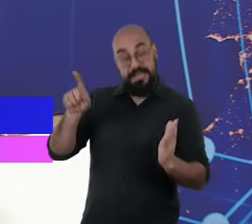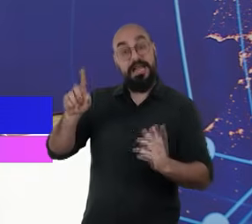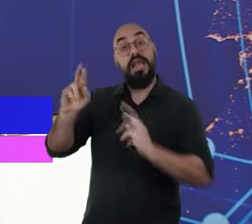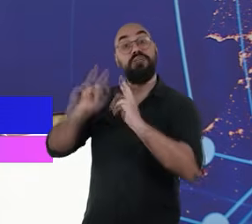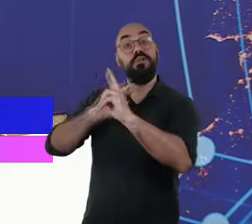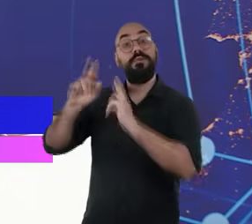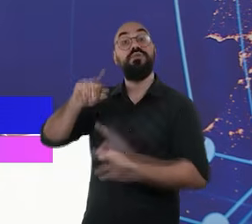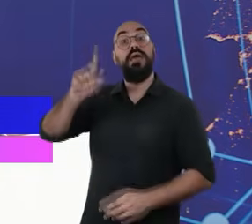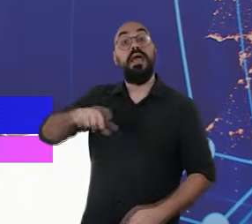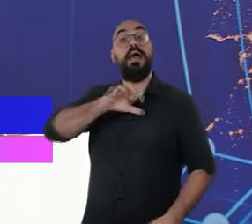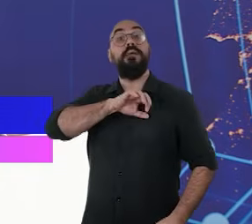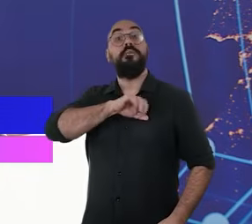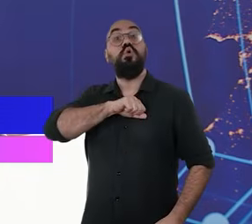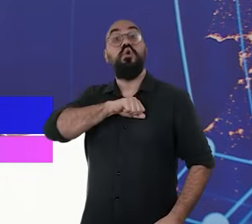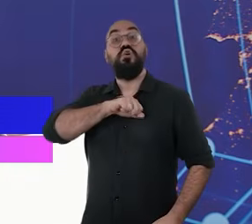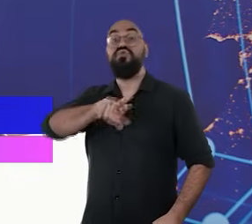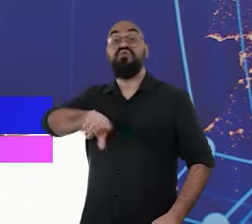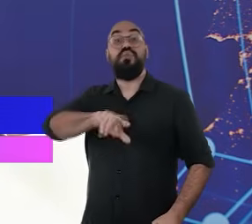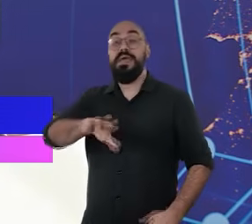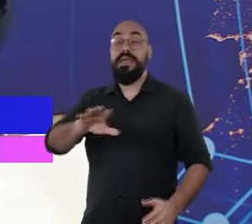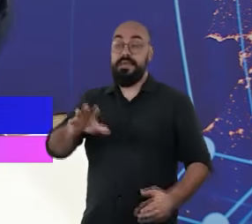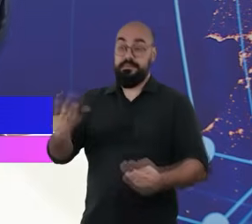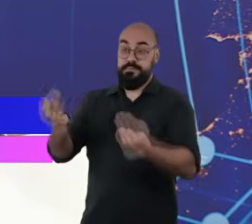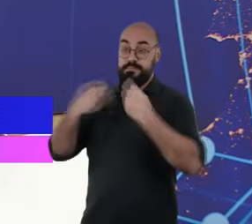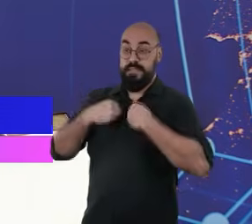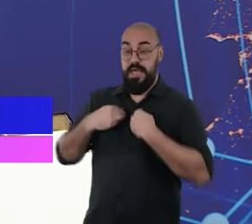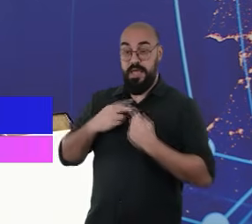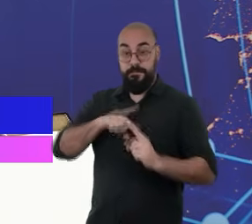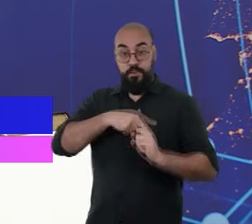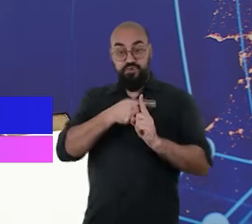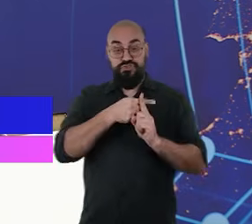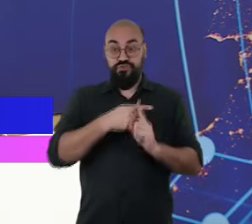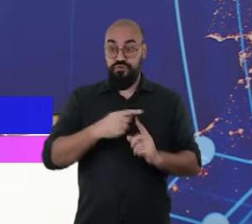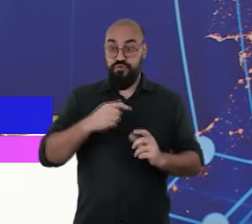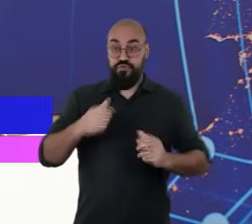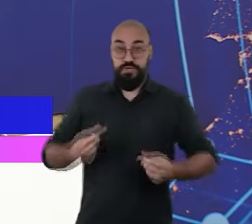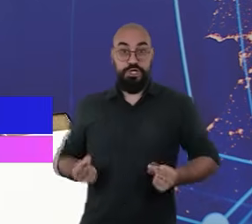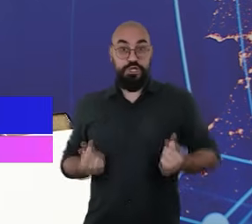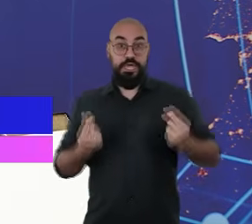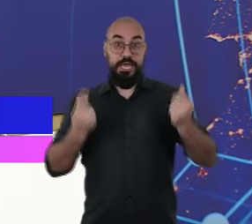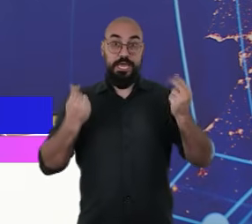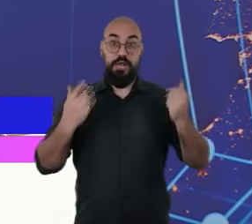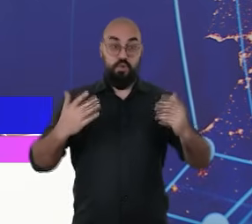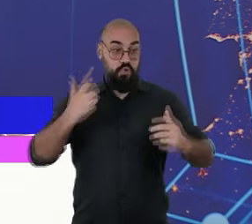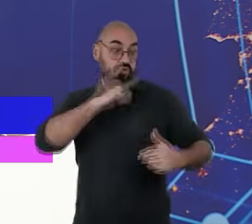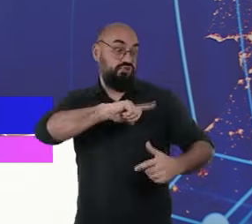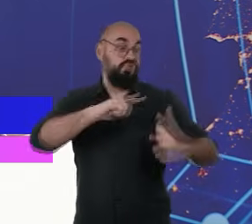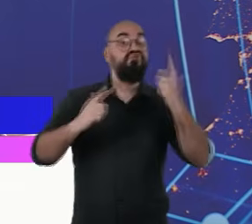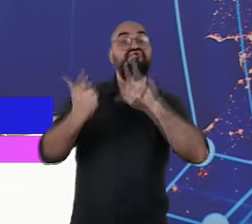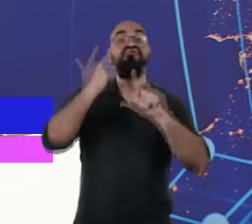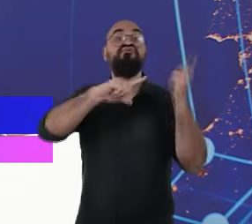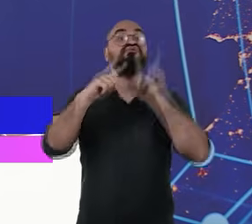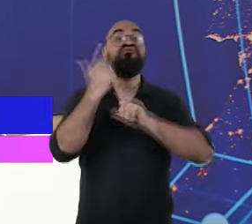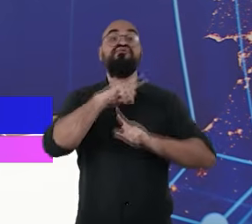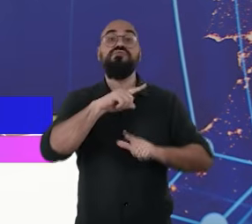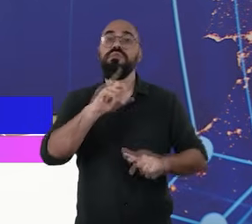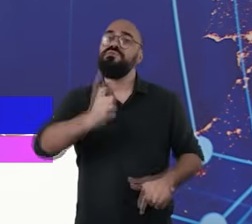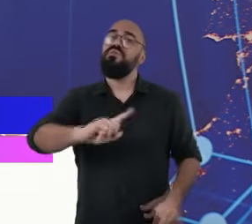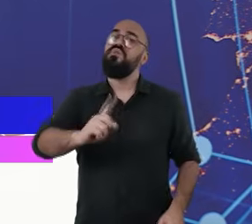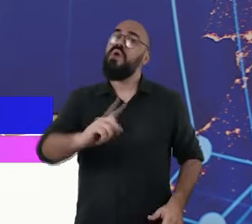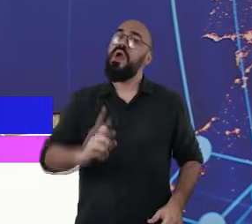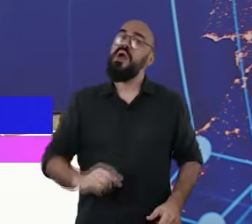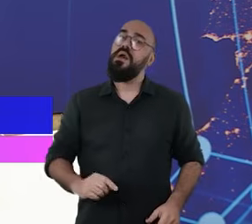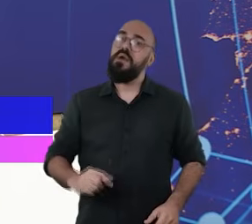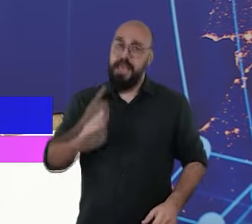amor, e não naquilo que você vai ganhar, e não nas vantagens que você pode obter. Porque um relacionamento assim é um relacionamento